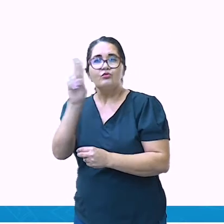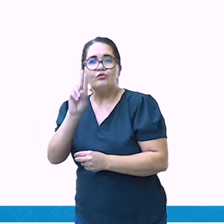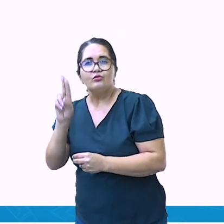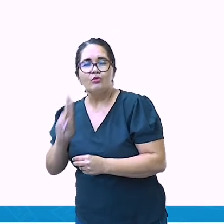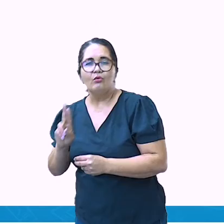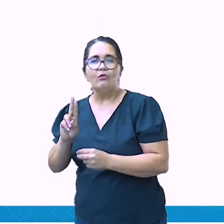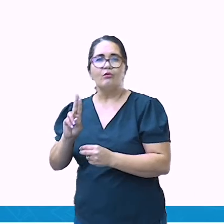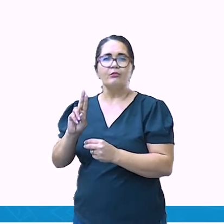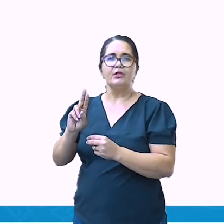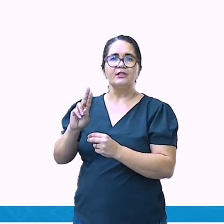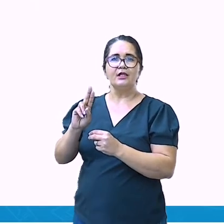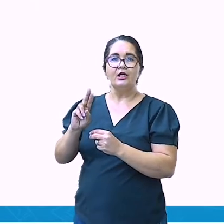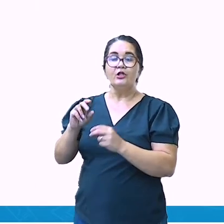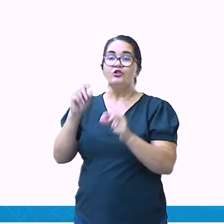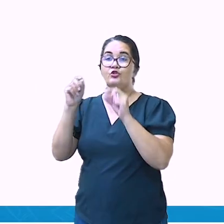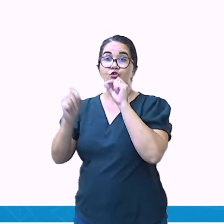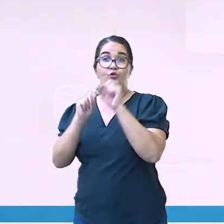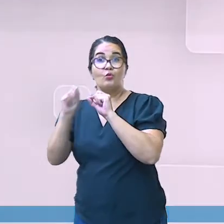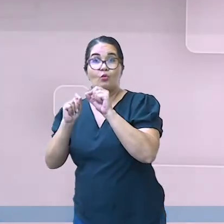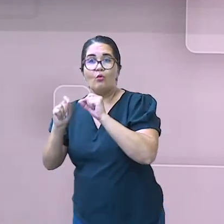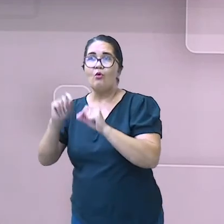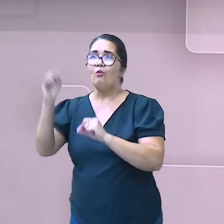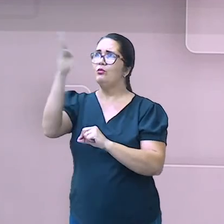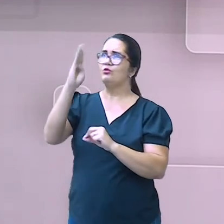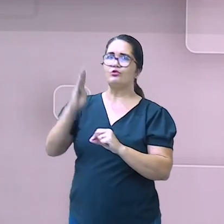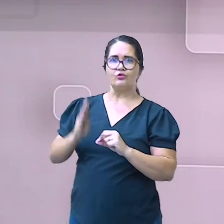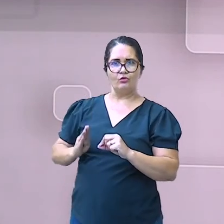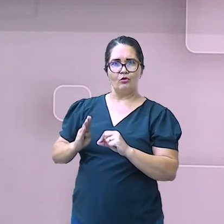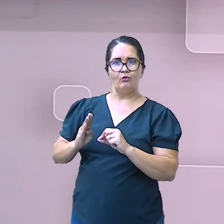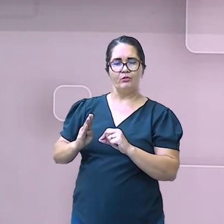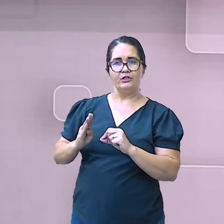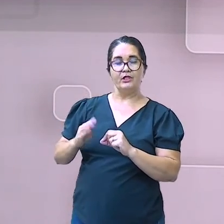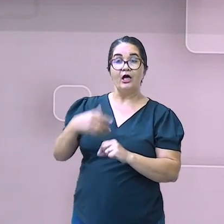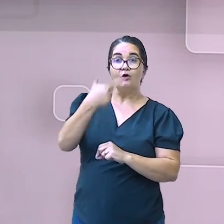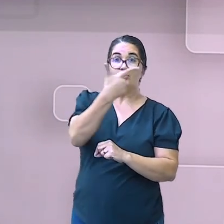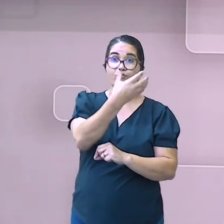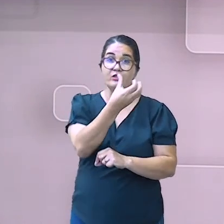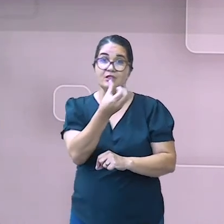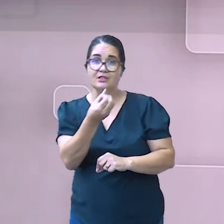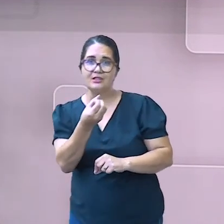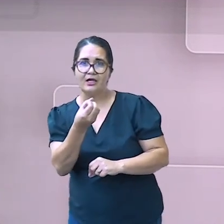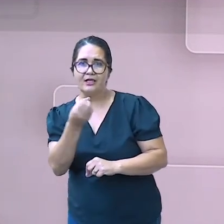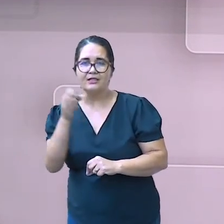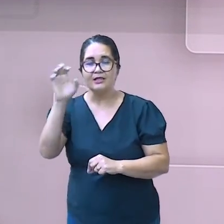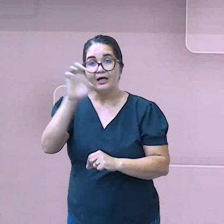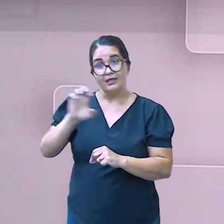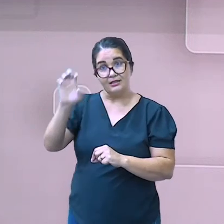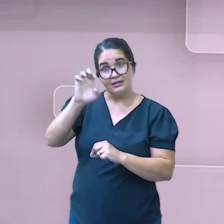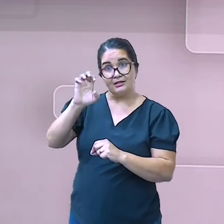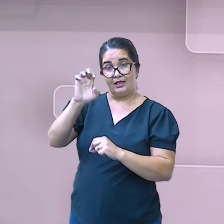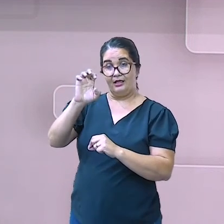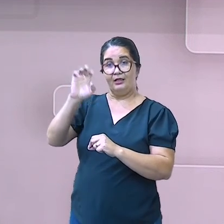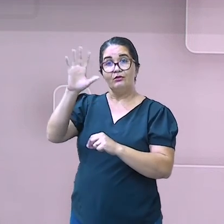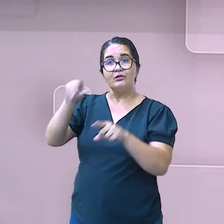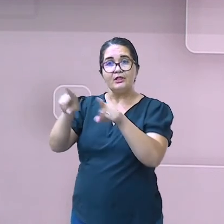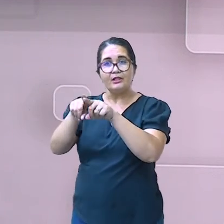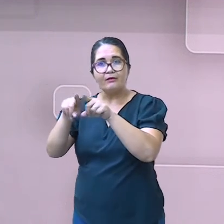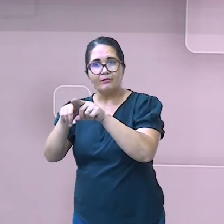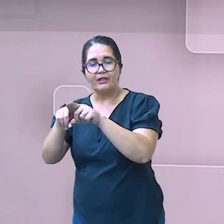para vocês os nossos 26 estados e as nossas 27 capitais.